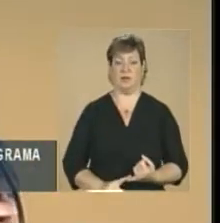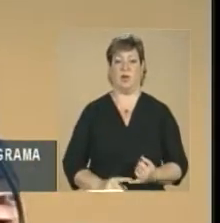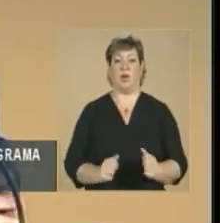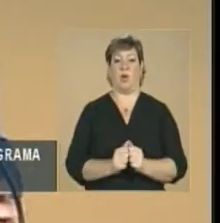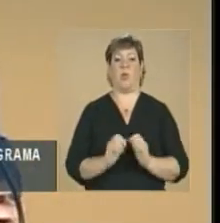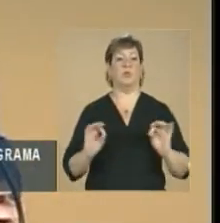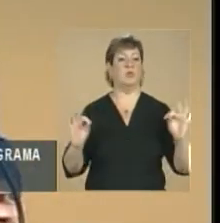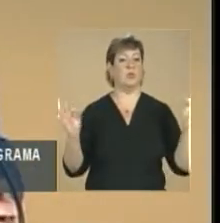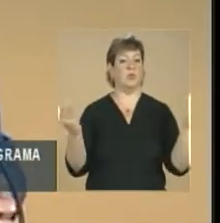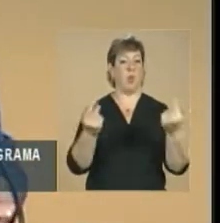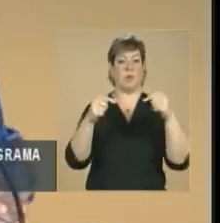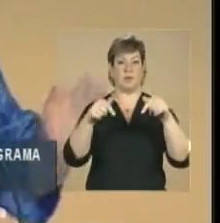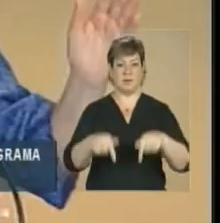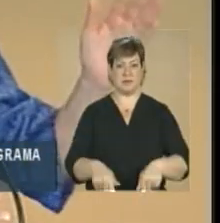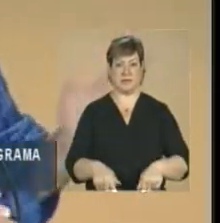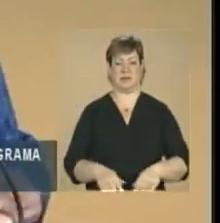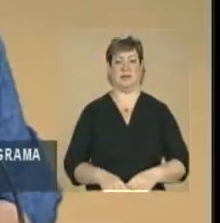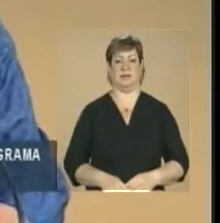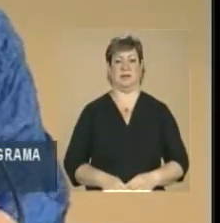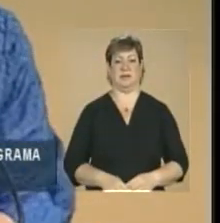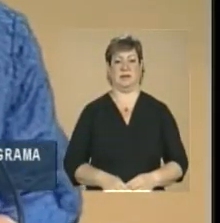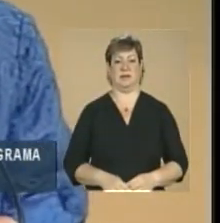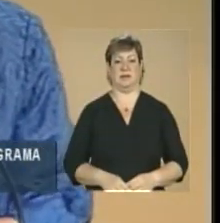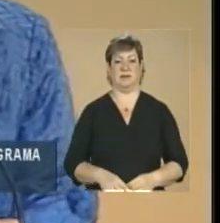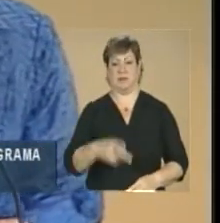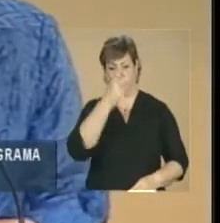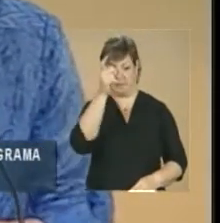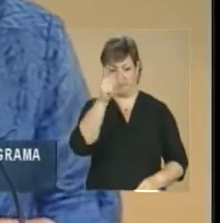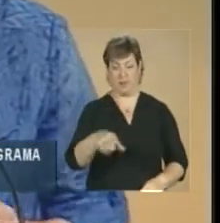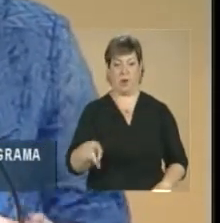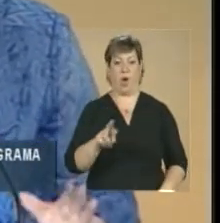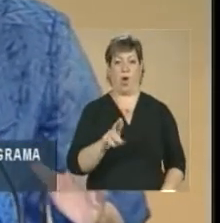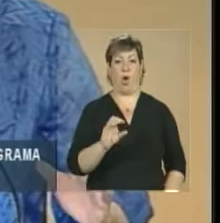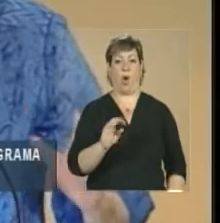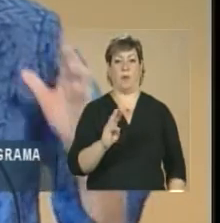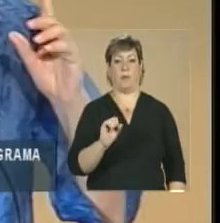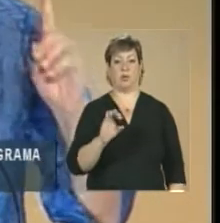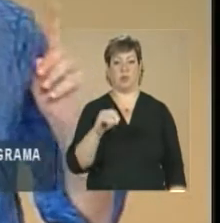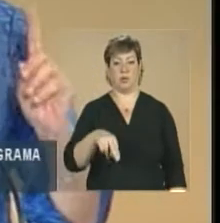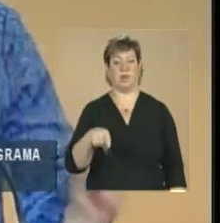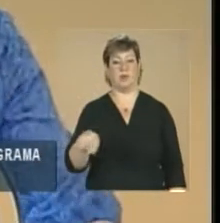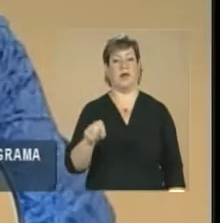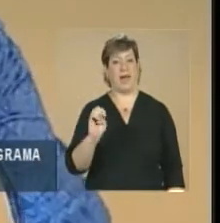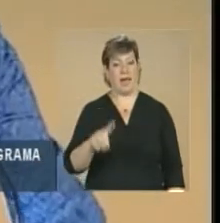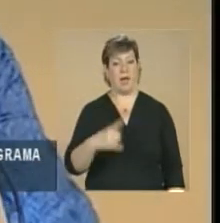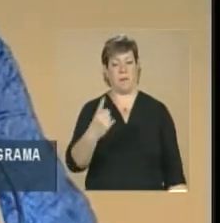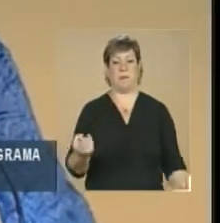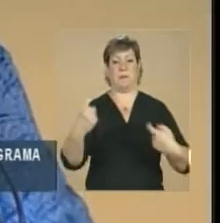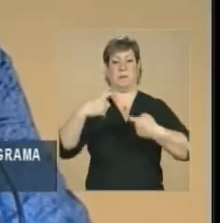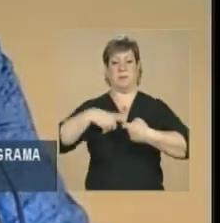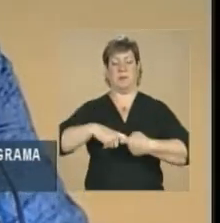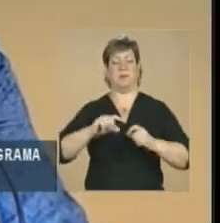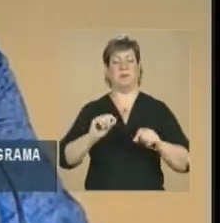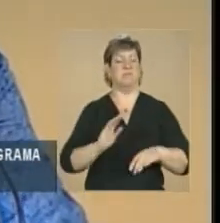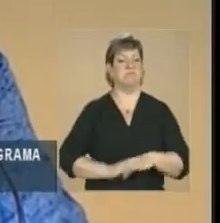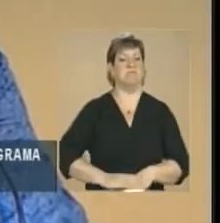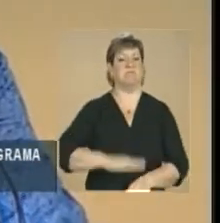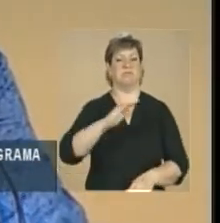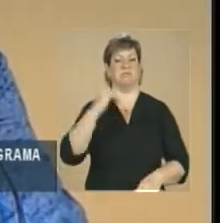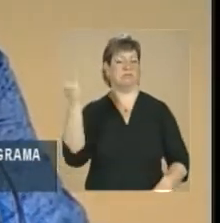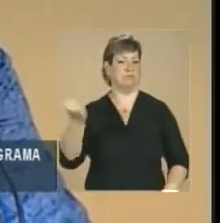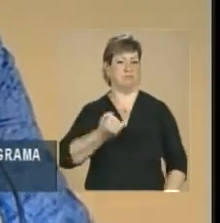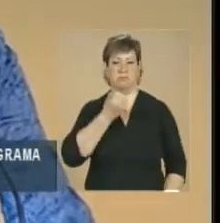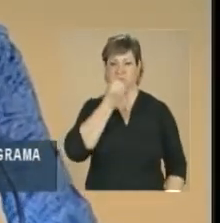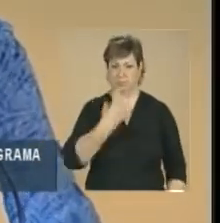todos aqui presentes, na pessoa do Robson, essa é uma parceria das mais